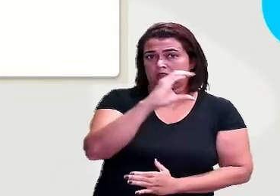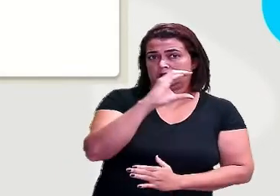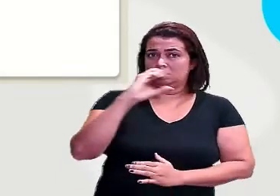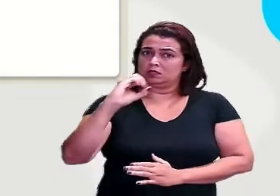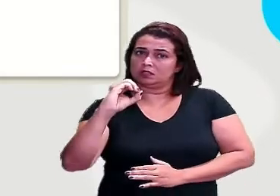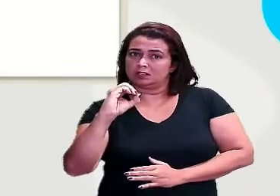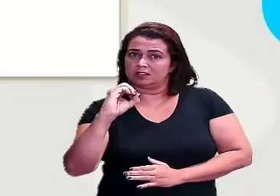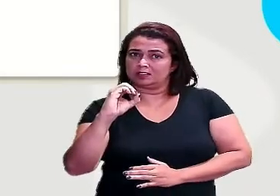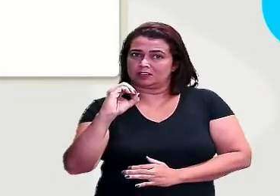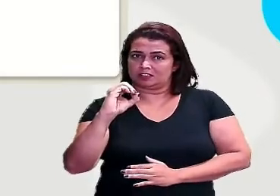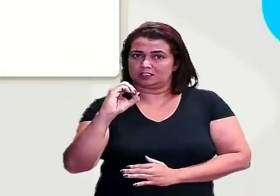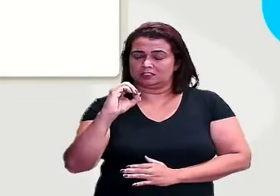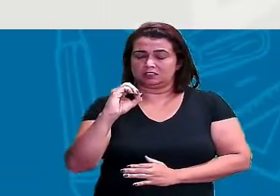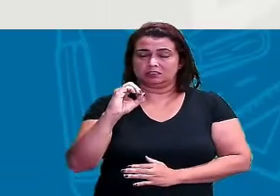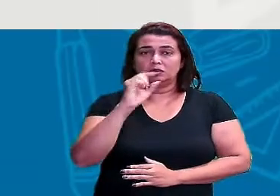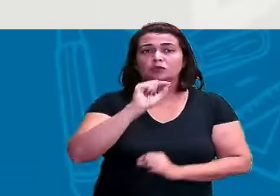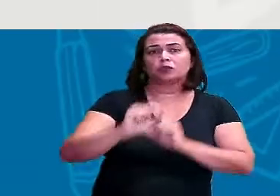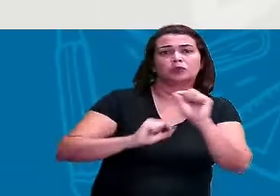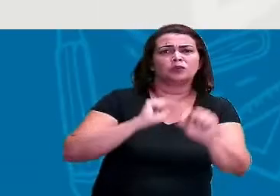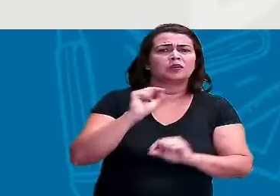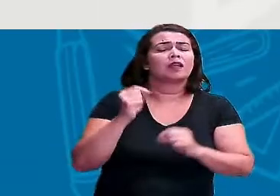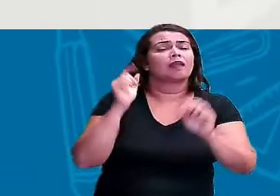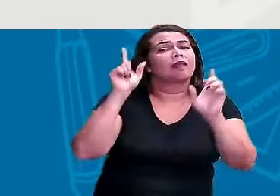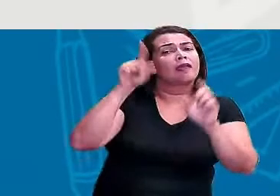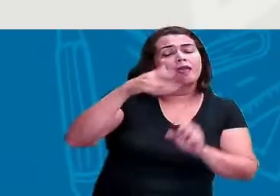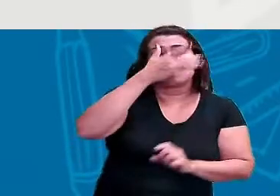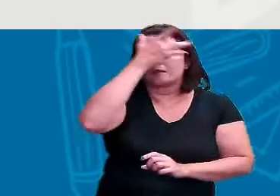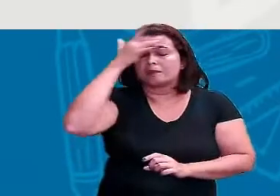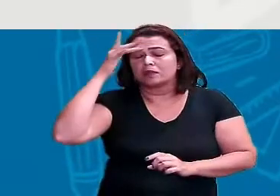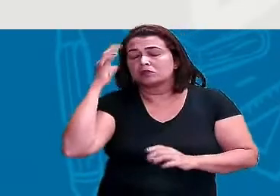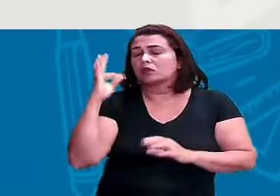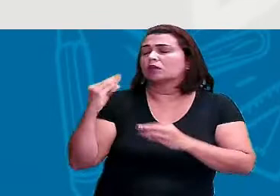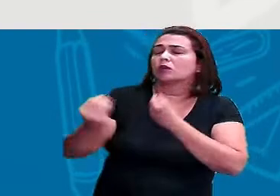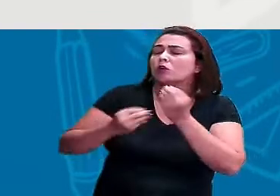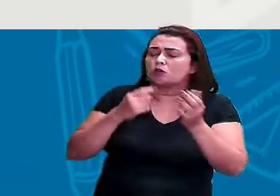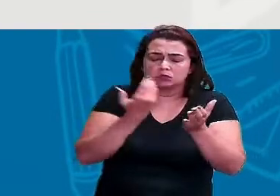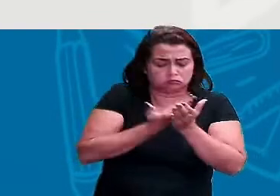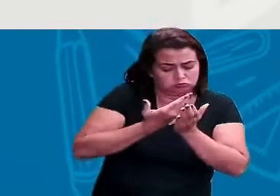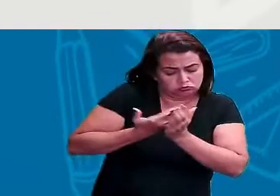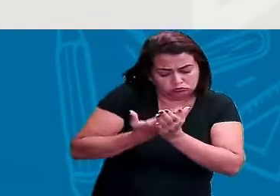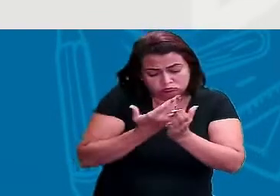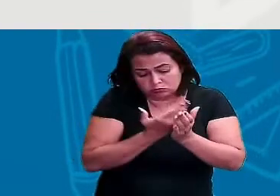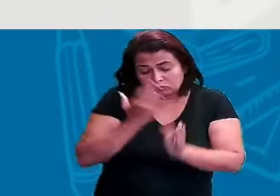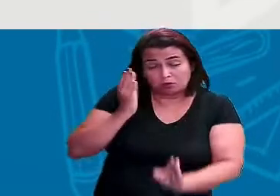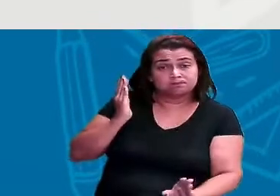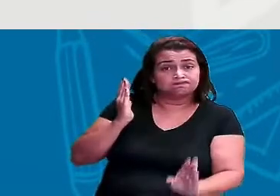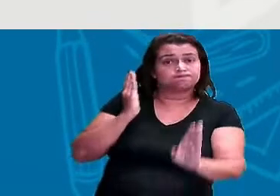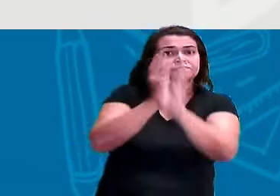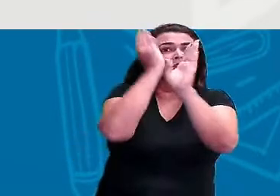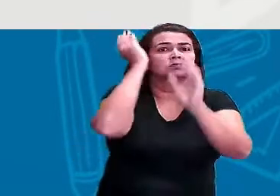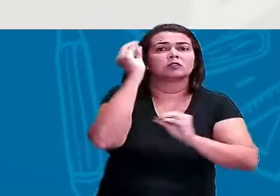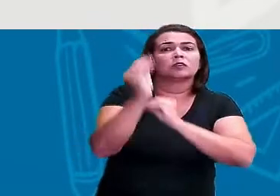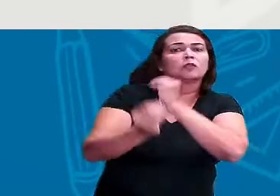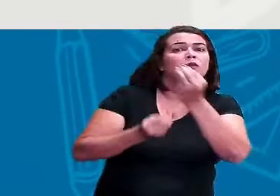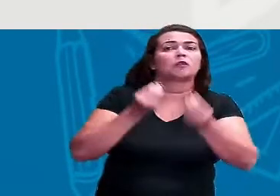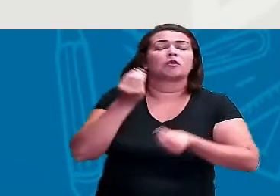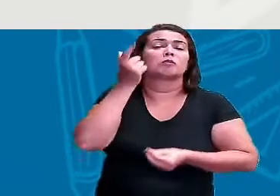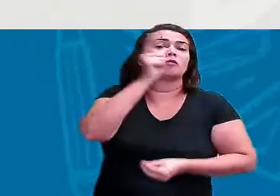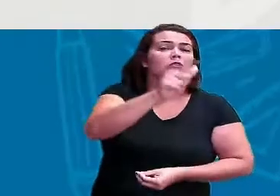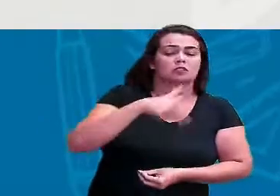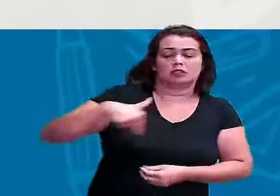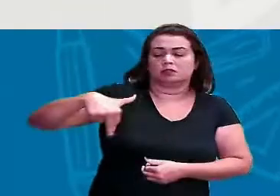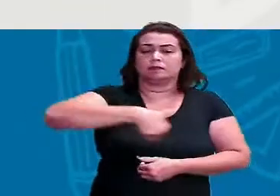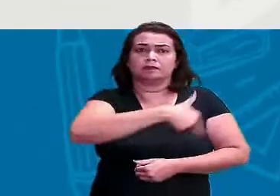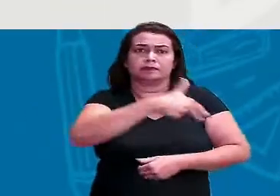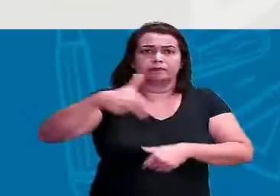que o homem encontrou de se localizar no espaço e elaborar mapas, né,